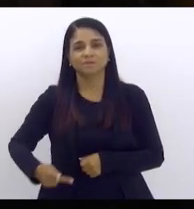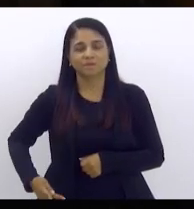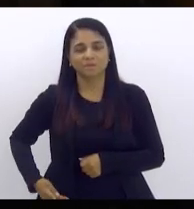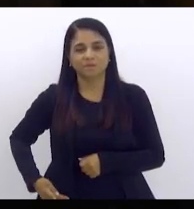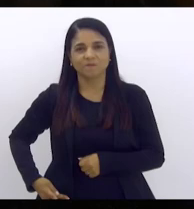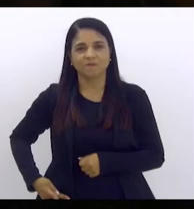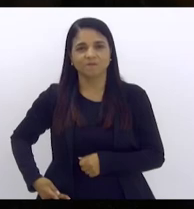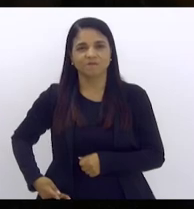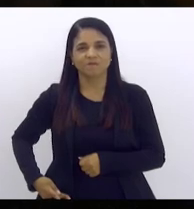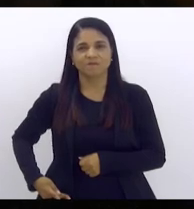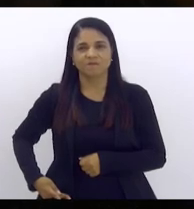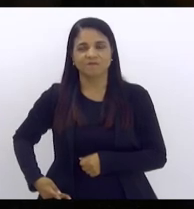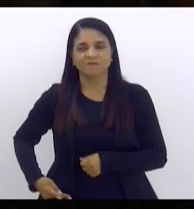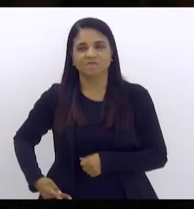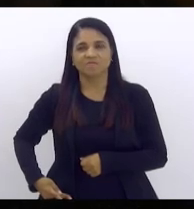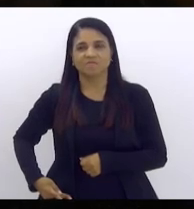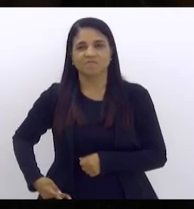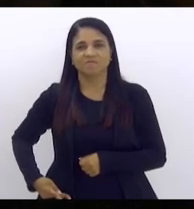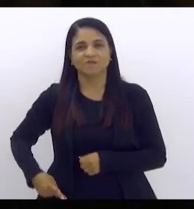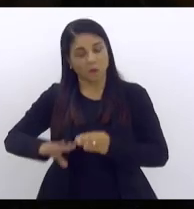eu aqui endossei